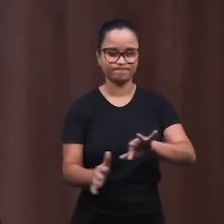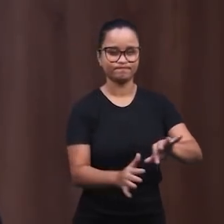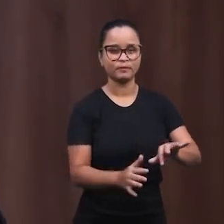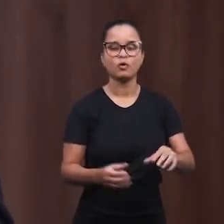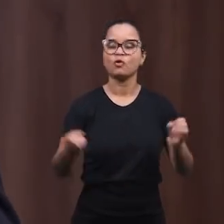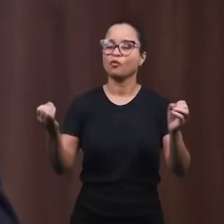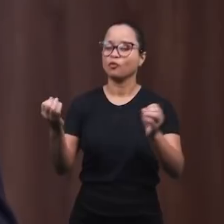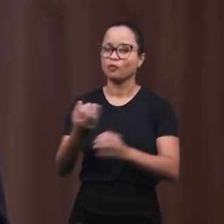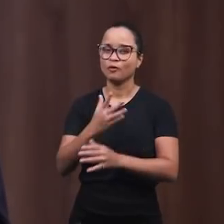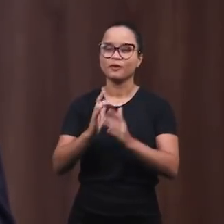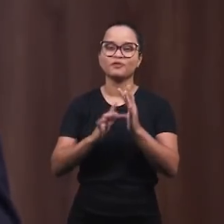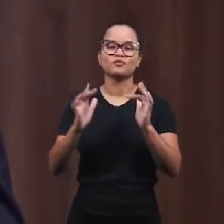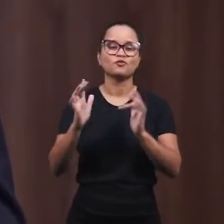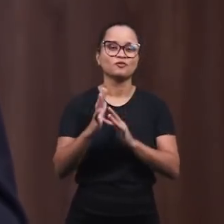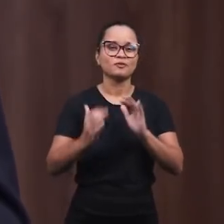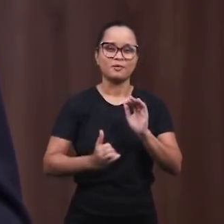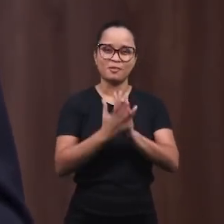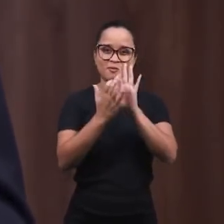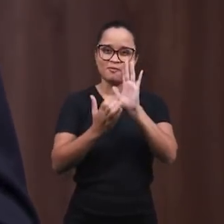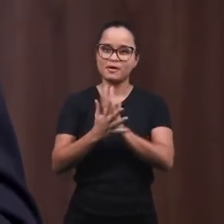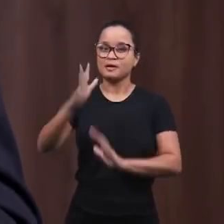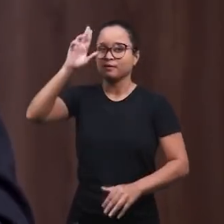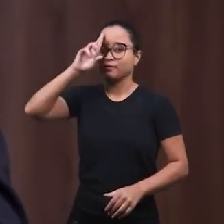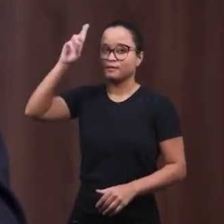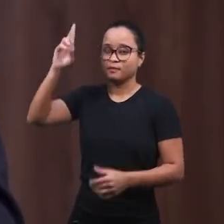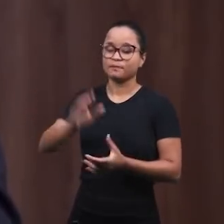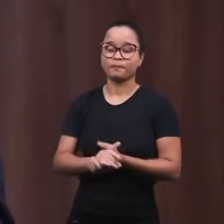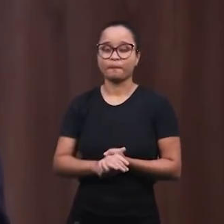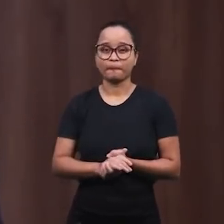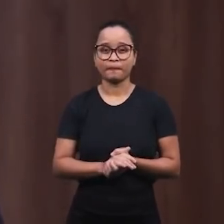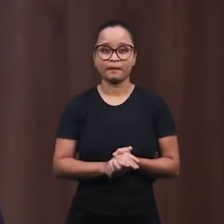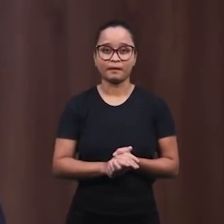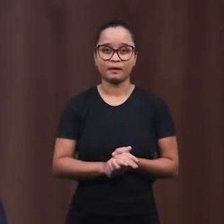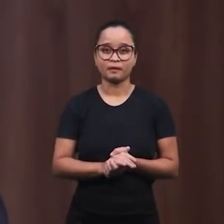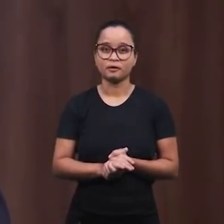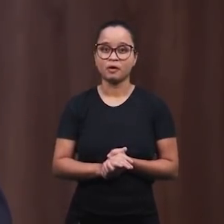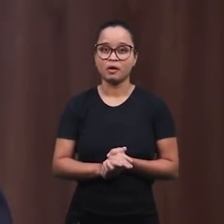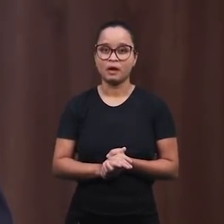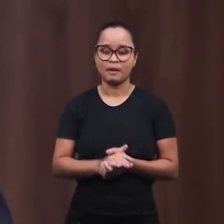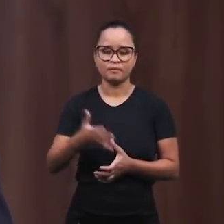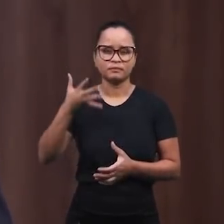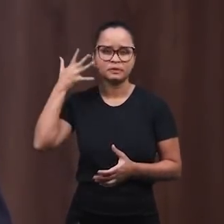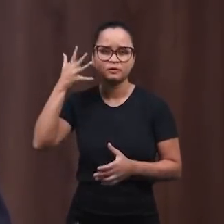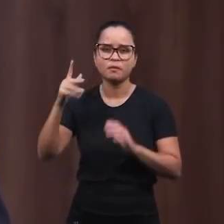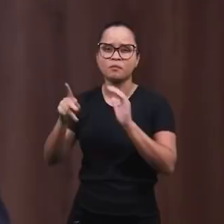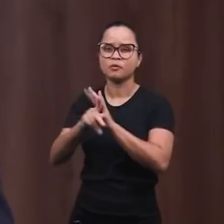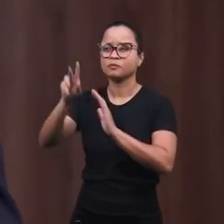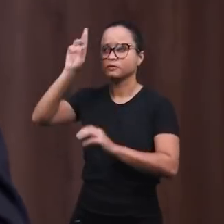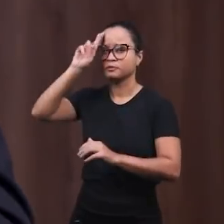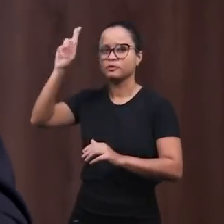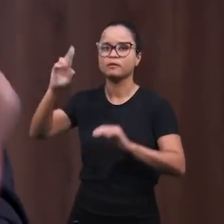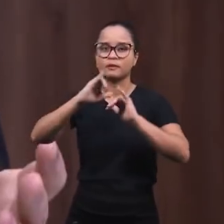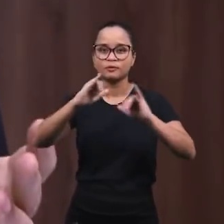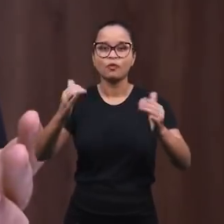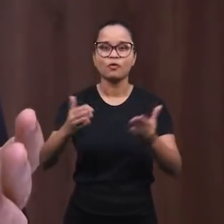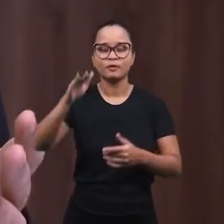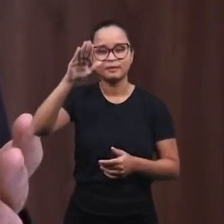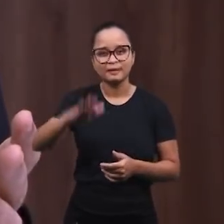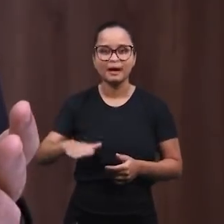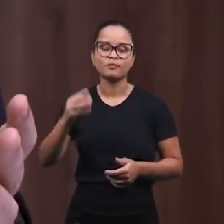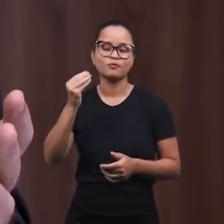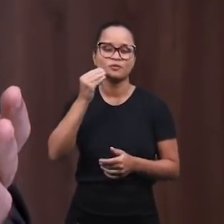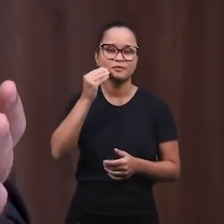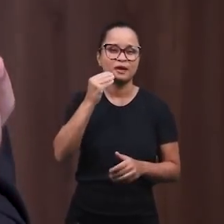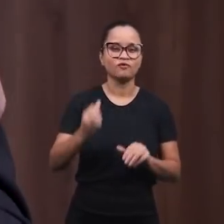Glória a Jesus, louvado seja o nome do Senhor. A palavra do Senhor foi transmitida para você nesta tarde. Tivemos a oportunidade de